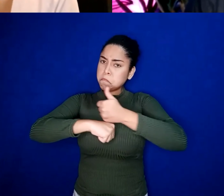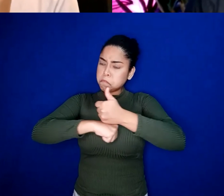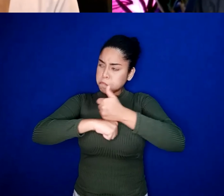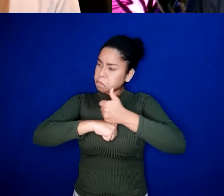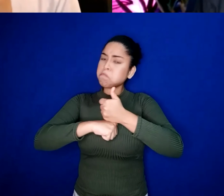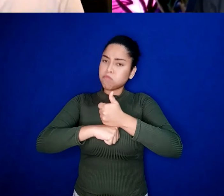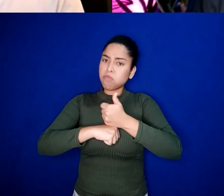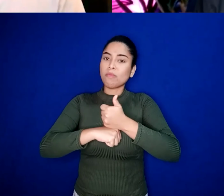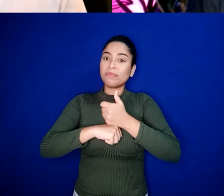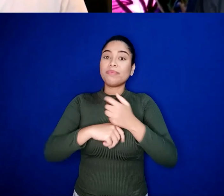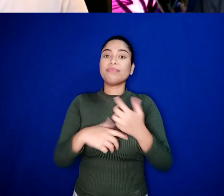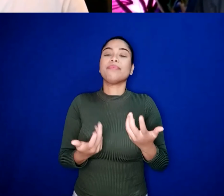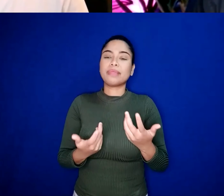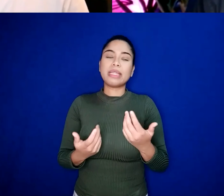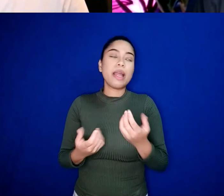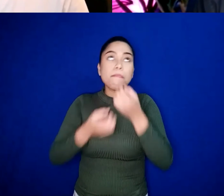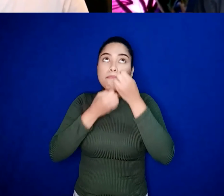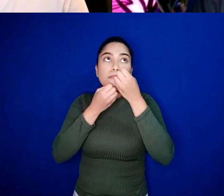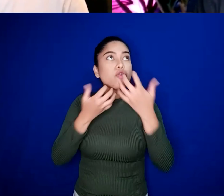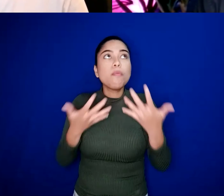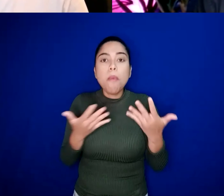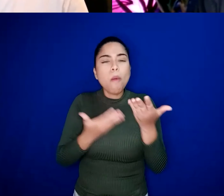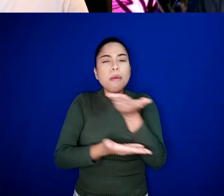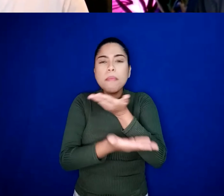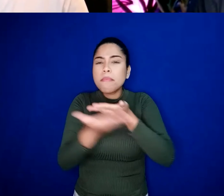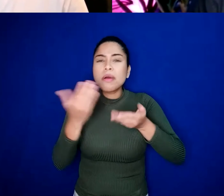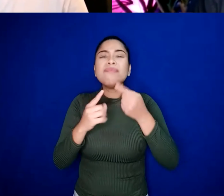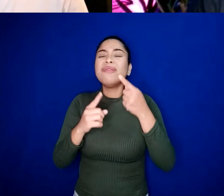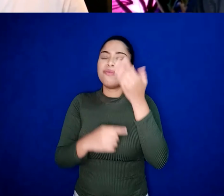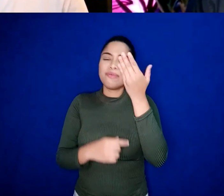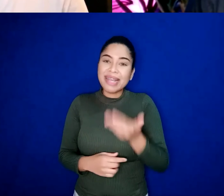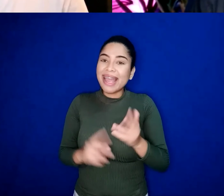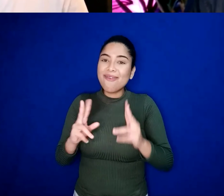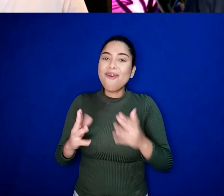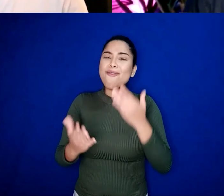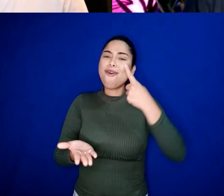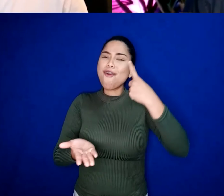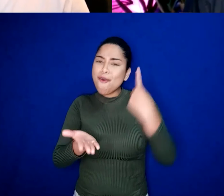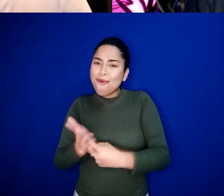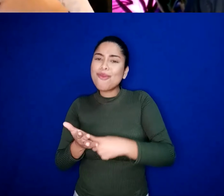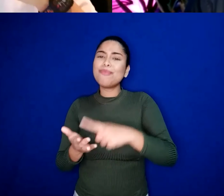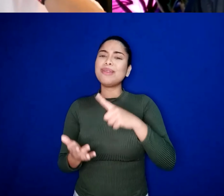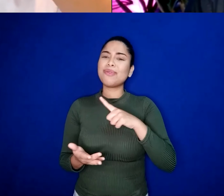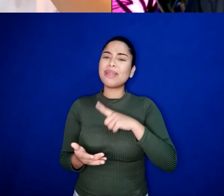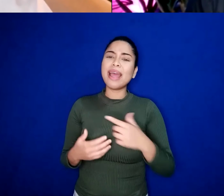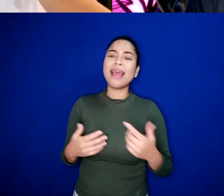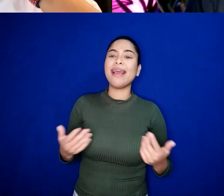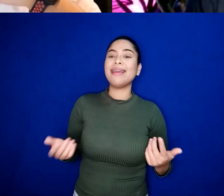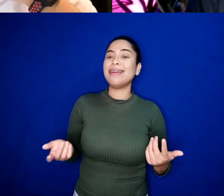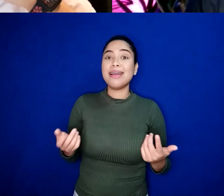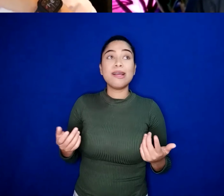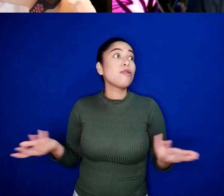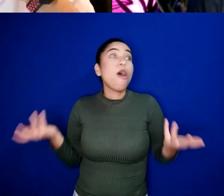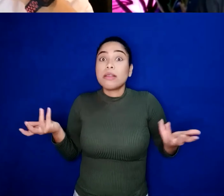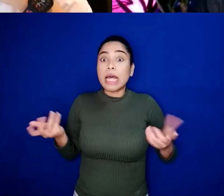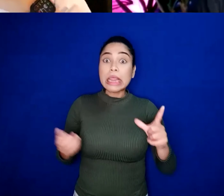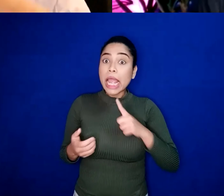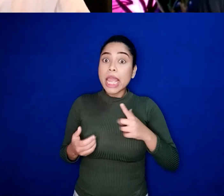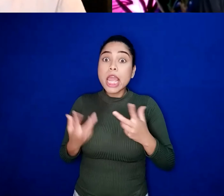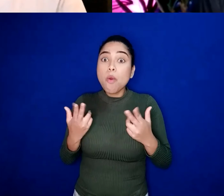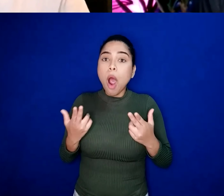muito bom ouvir pessoas com você que tem um comprometimento que tem Esse é o mal no tesão Pelo que faz